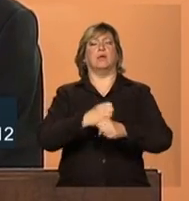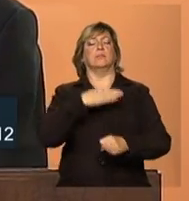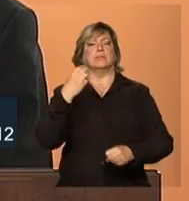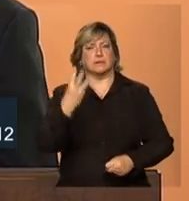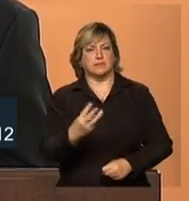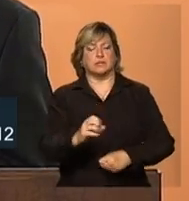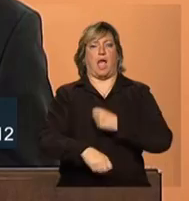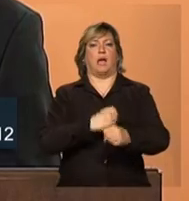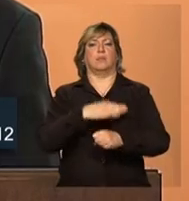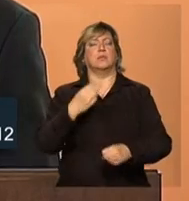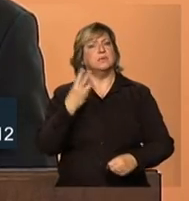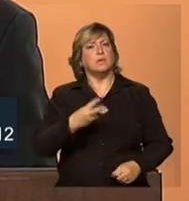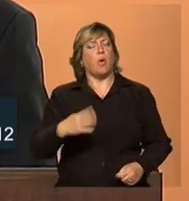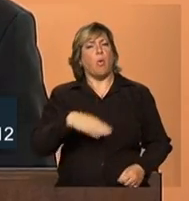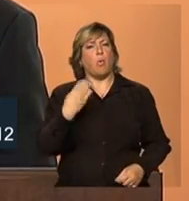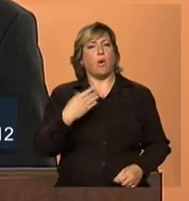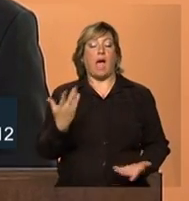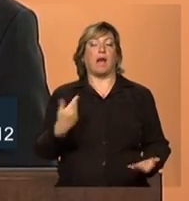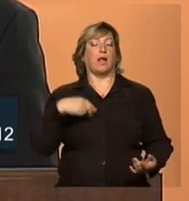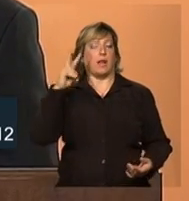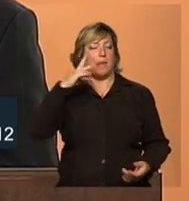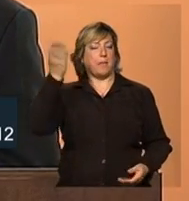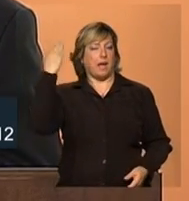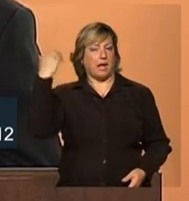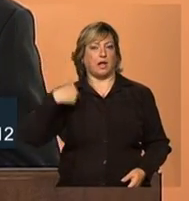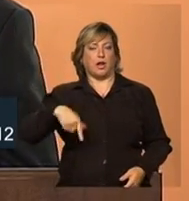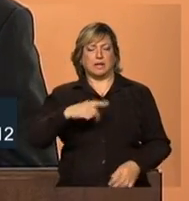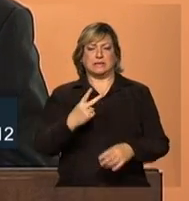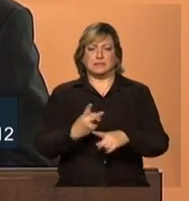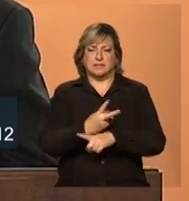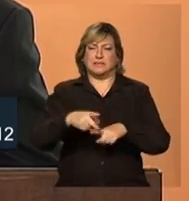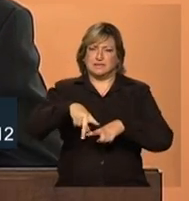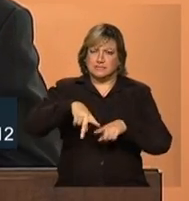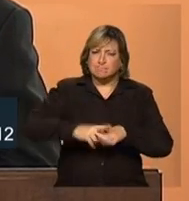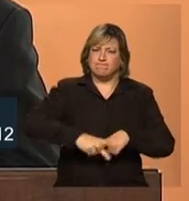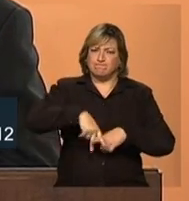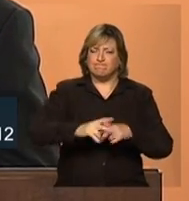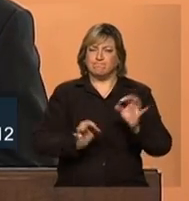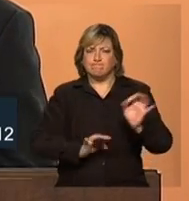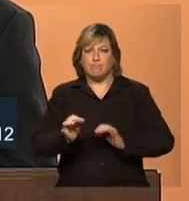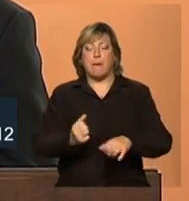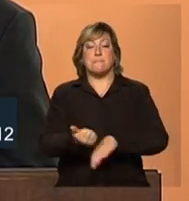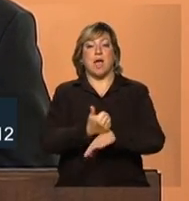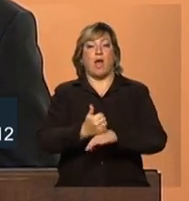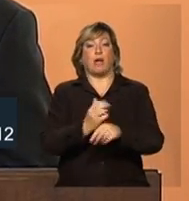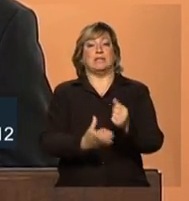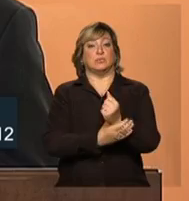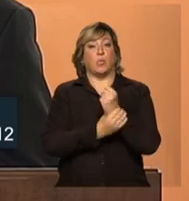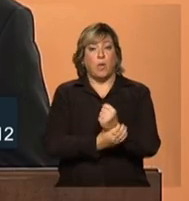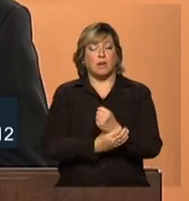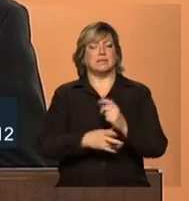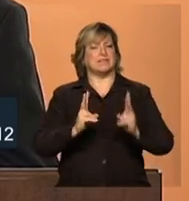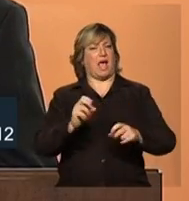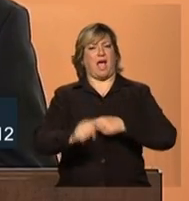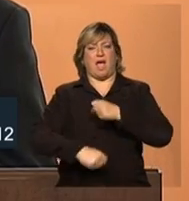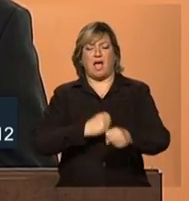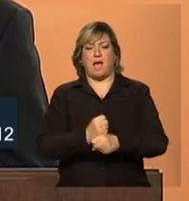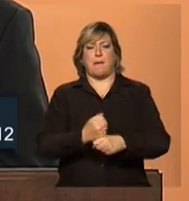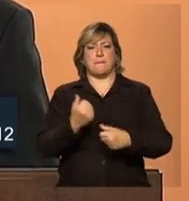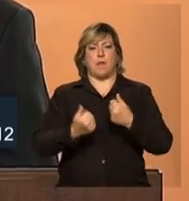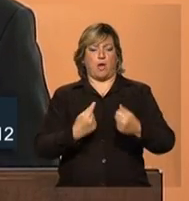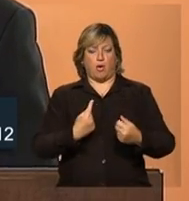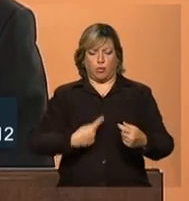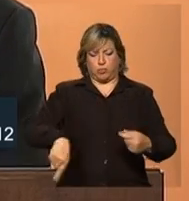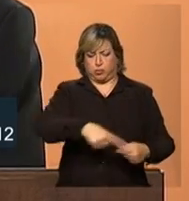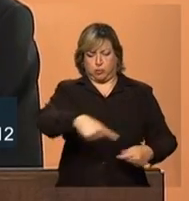época, para melhorar a segurança, foi melhorando, melhorando todo ano, foi uma luta, melhorar os